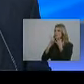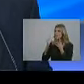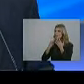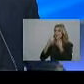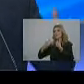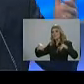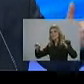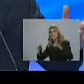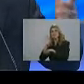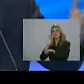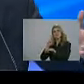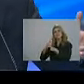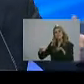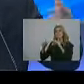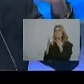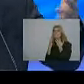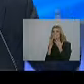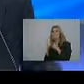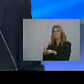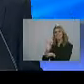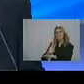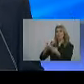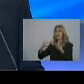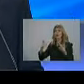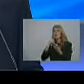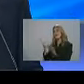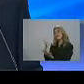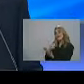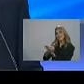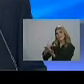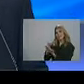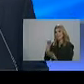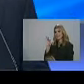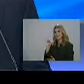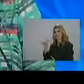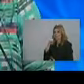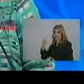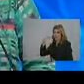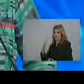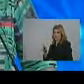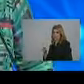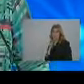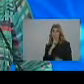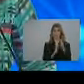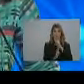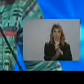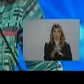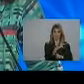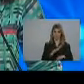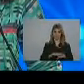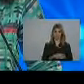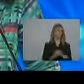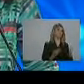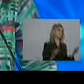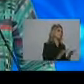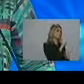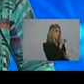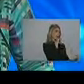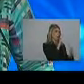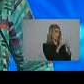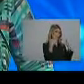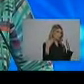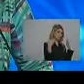cinema, e também na moda, no design e na tecnologia, vocações do Rio. Candidata, sua tréplica. Eu vou entrar objetivamente aí,